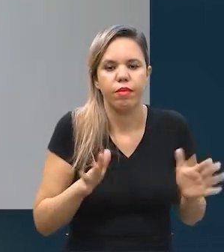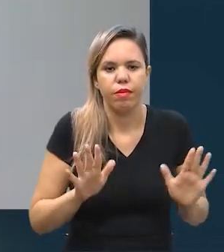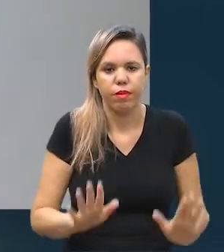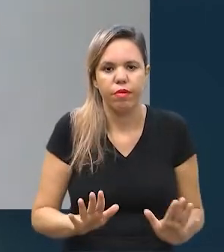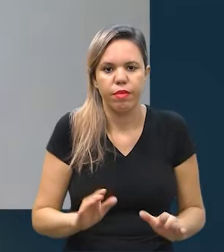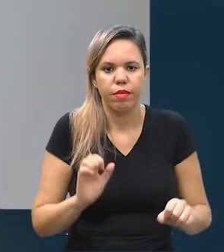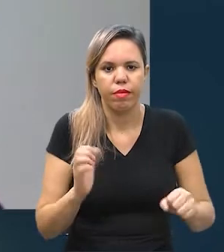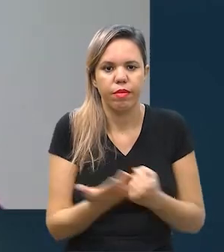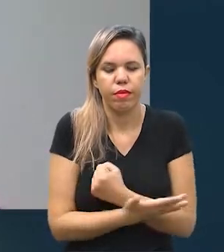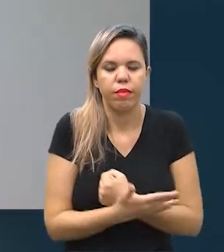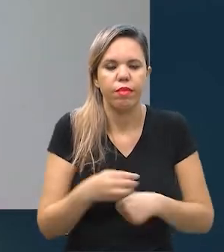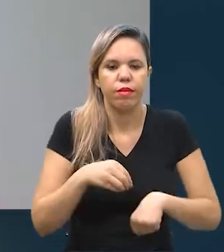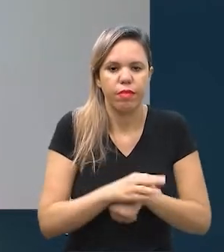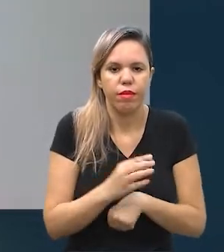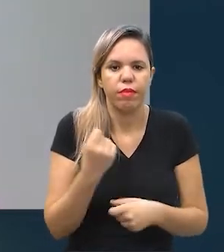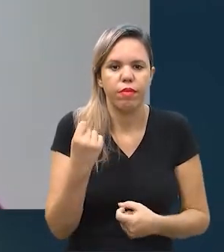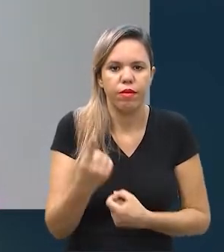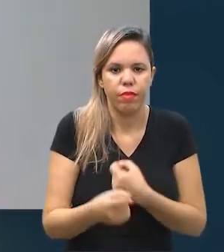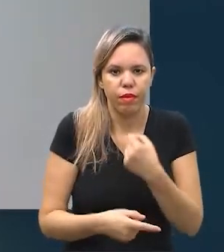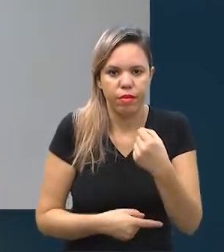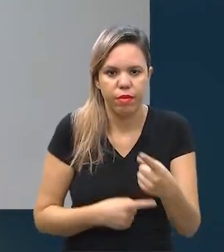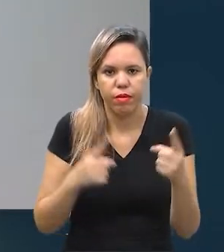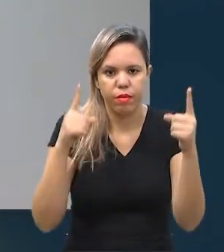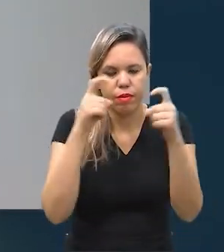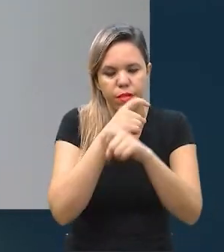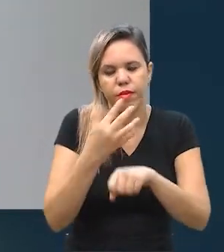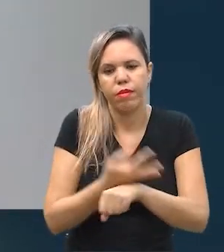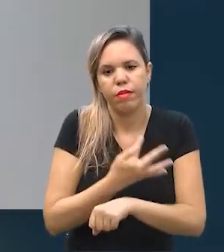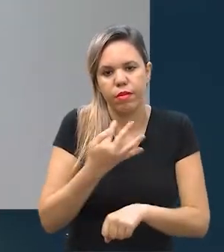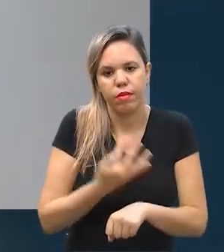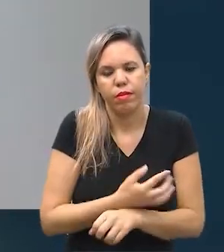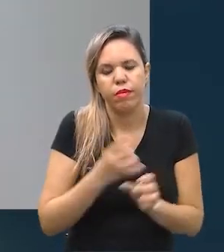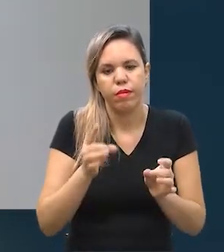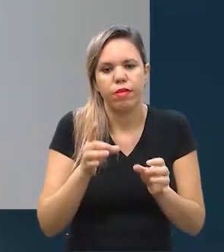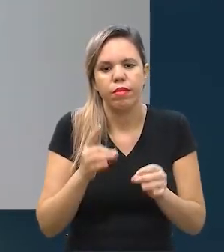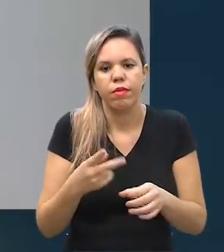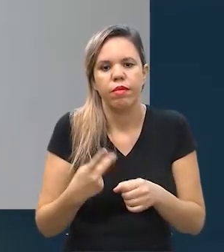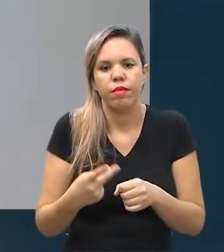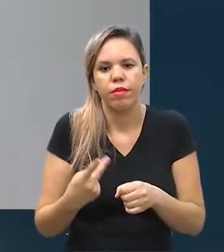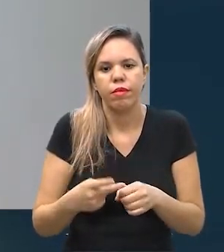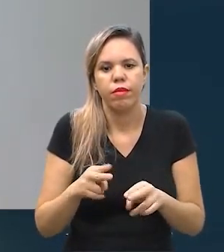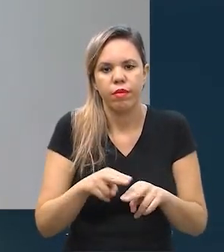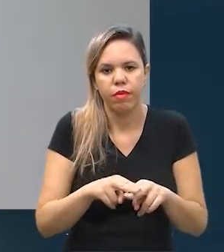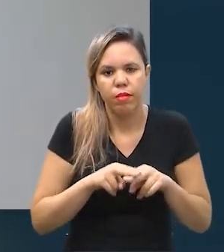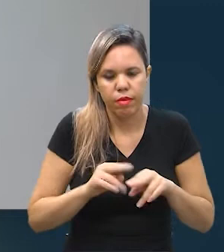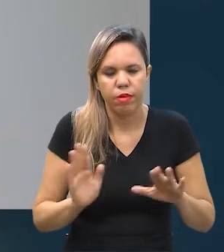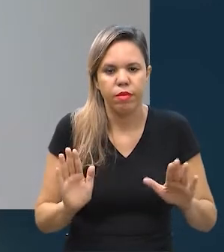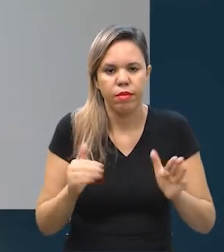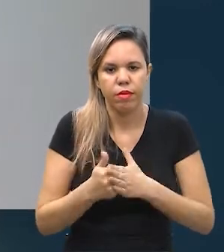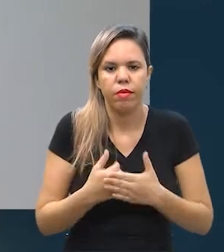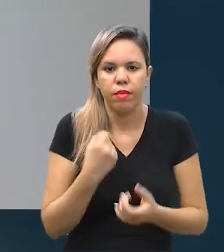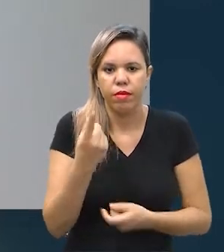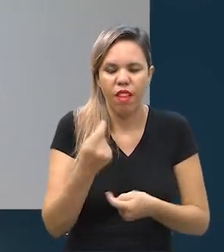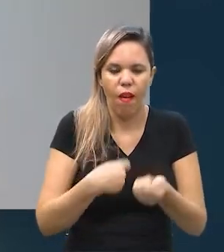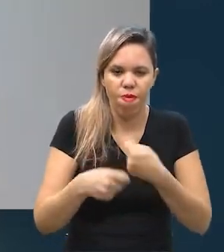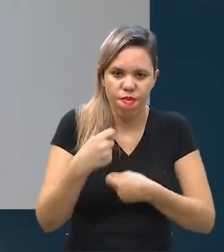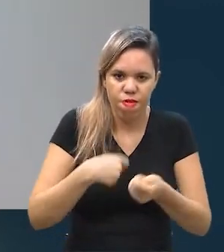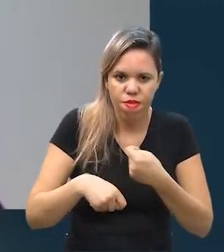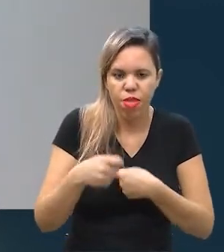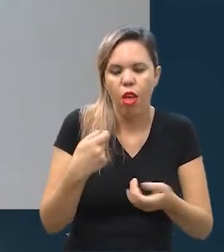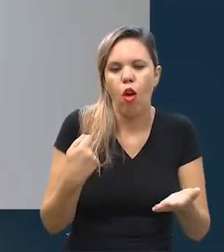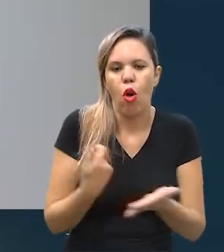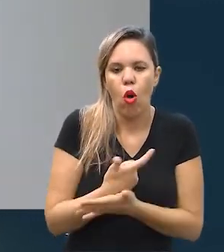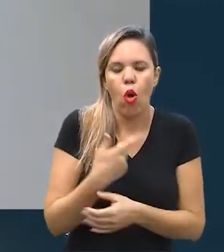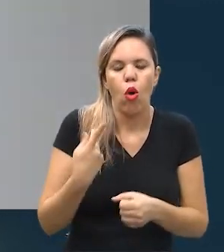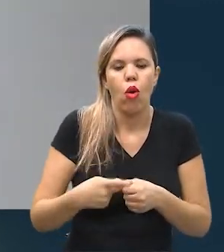apesar de a pandemia ter trazido algumas dificuldades até de venda dos produtos por conta do fechamento de alguns negócios que